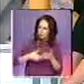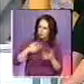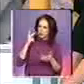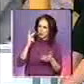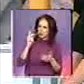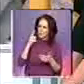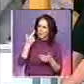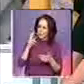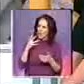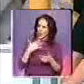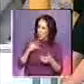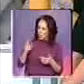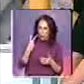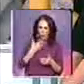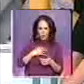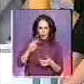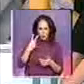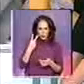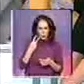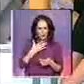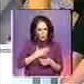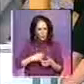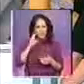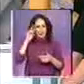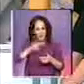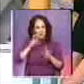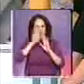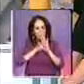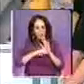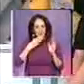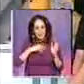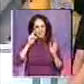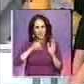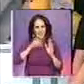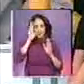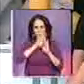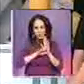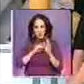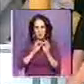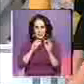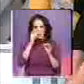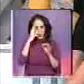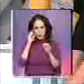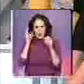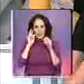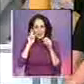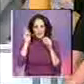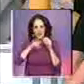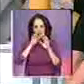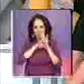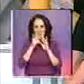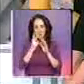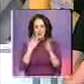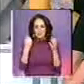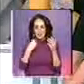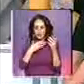Walter Ugumem gostar de nós e gostar de nos ver. Não é gostar de nós, é gostar de nos ver e gostar de ver um programa como o Você na TV e acordar todos os dias e ver o Você na